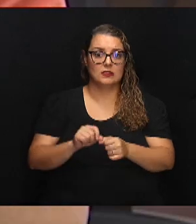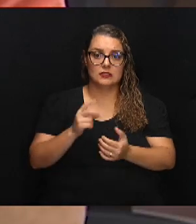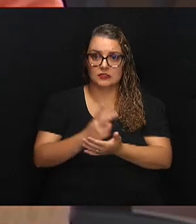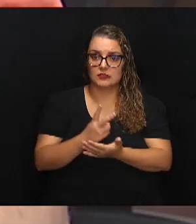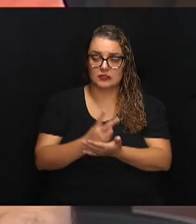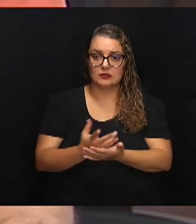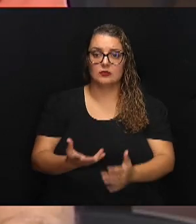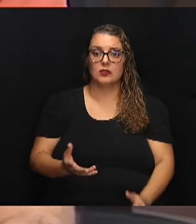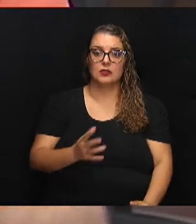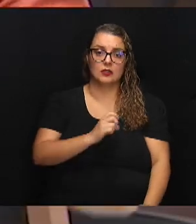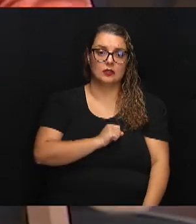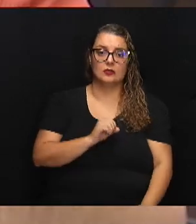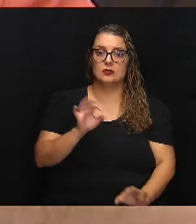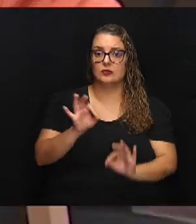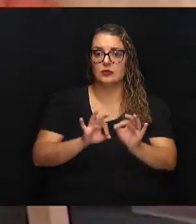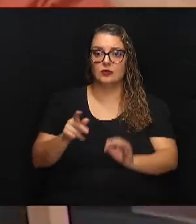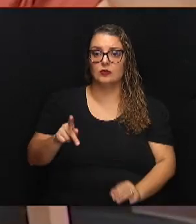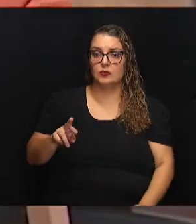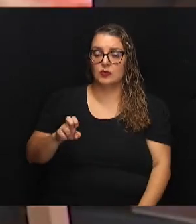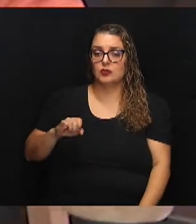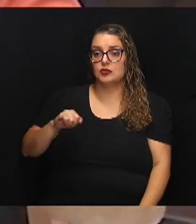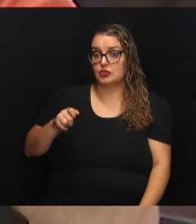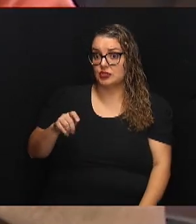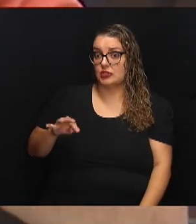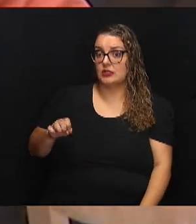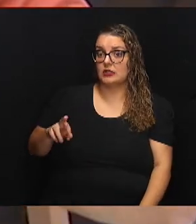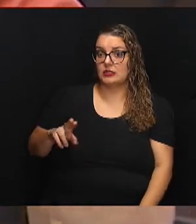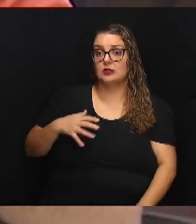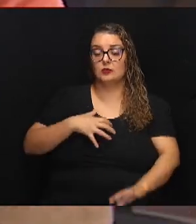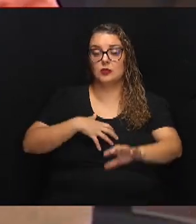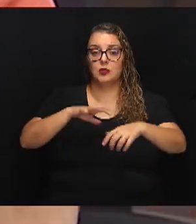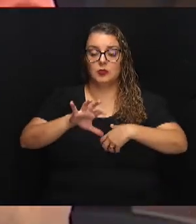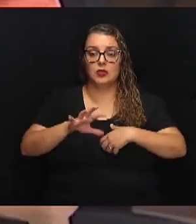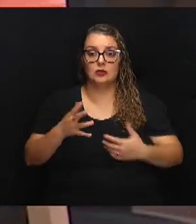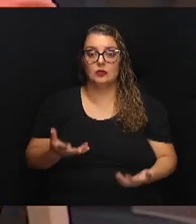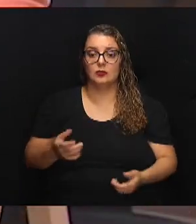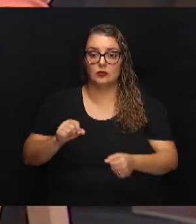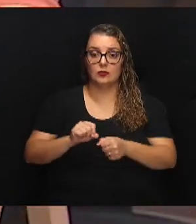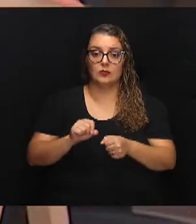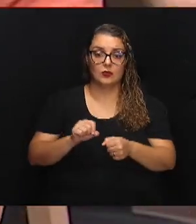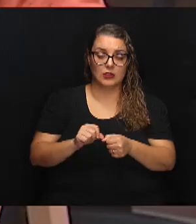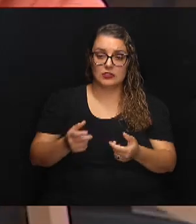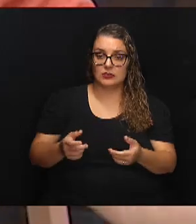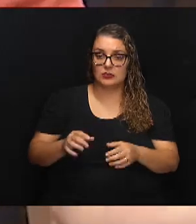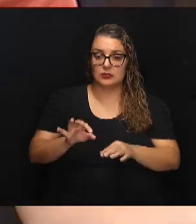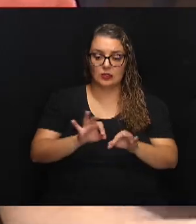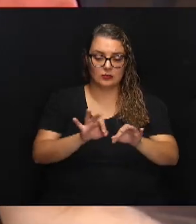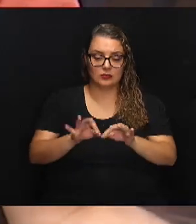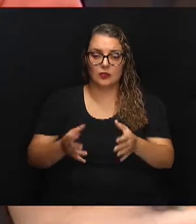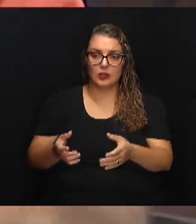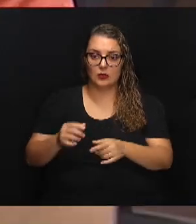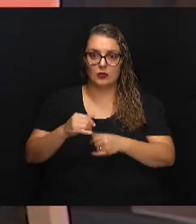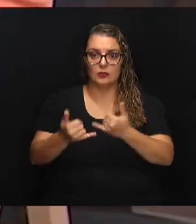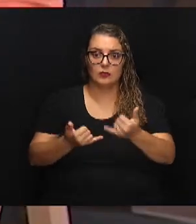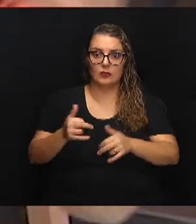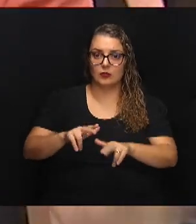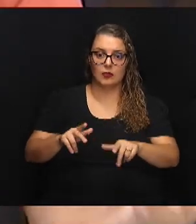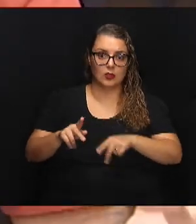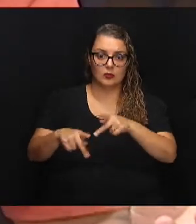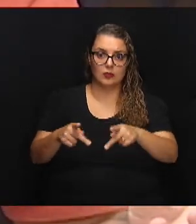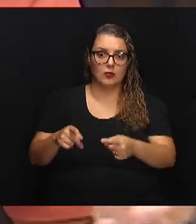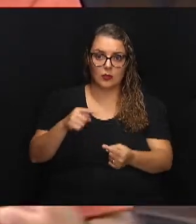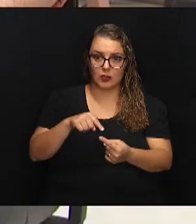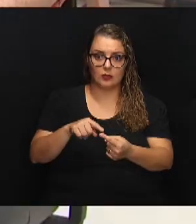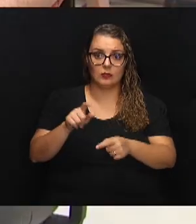E gostar de projetar, de se colocar no lugar do outro, porque você está fazendo um jogo para algum público-alvo, para